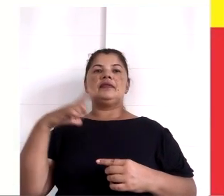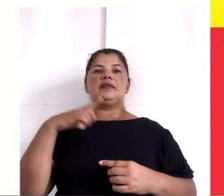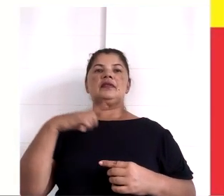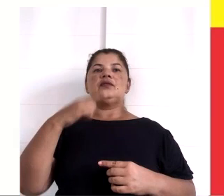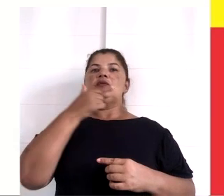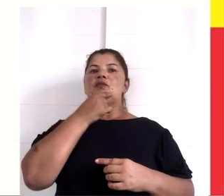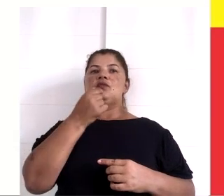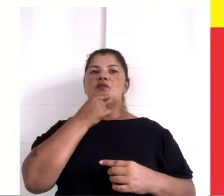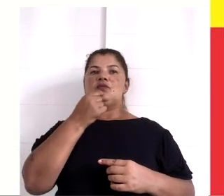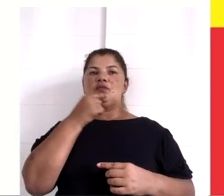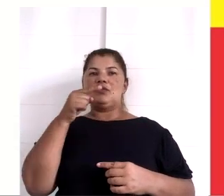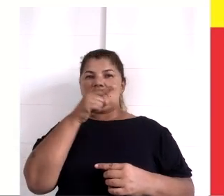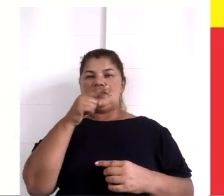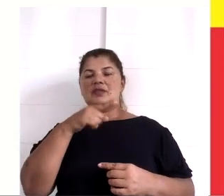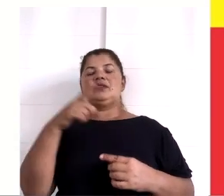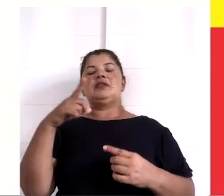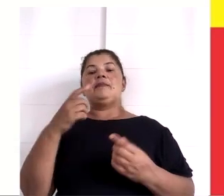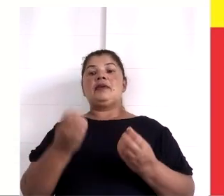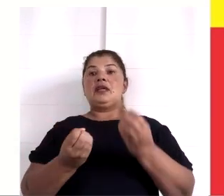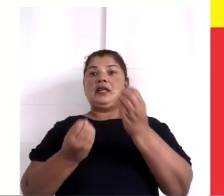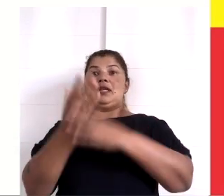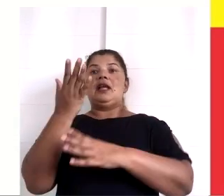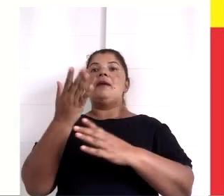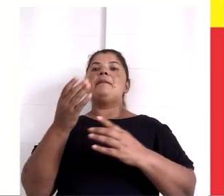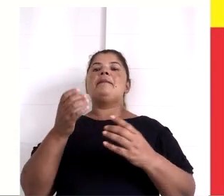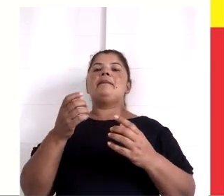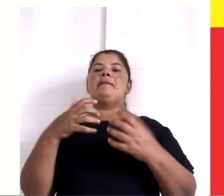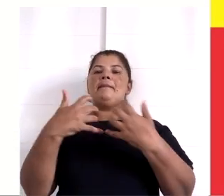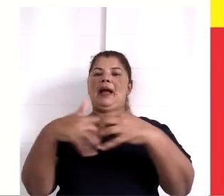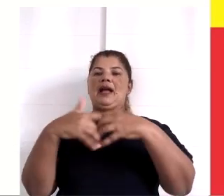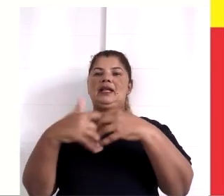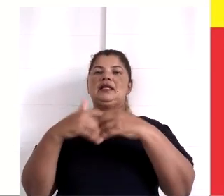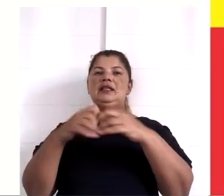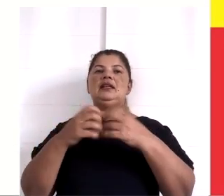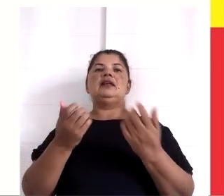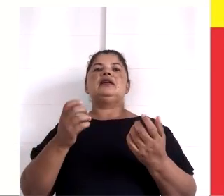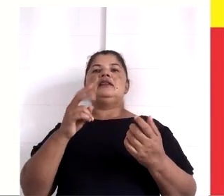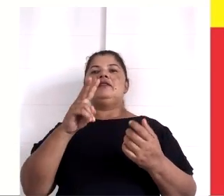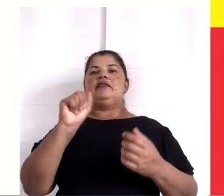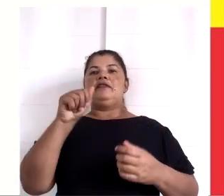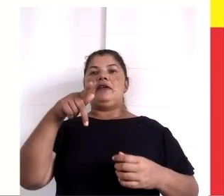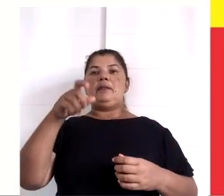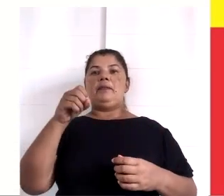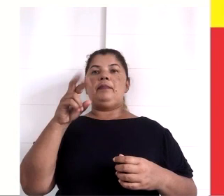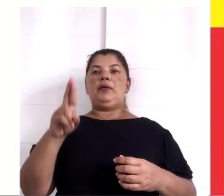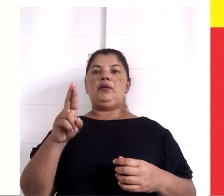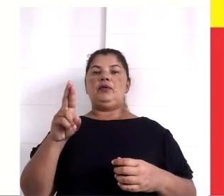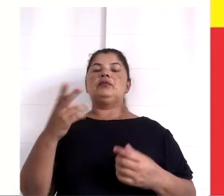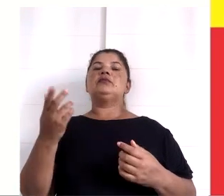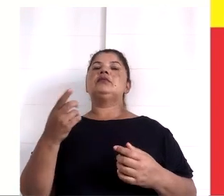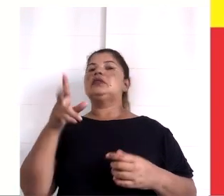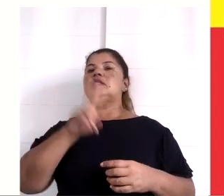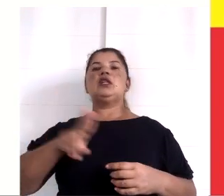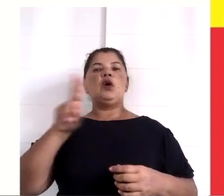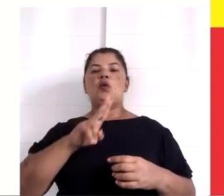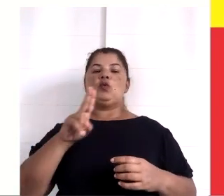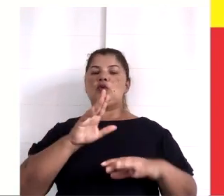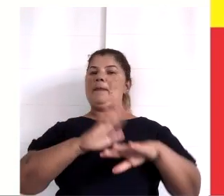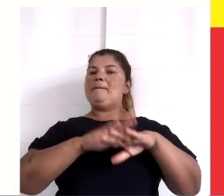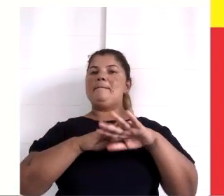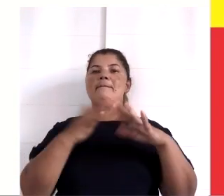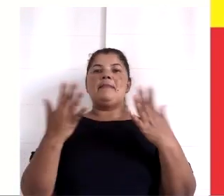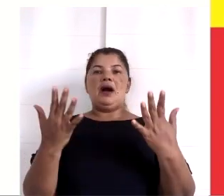Robbins, tá? Ele começa a criar a máquina a vapor. Tá? Então, esse TA a vapor, ele não utilizava agora o